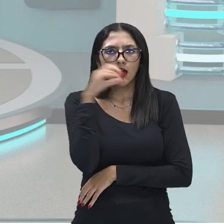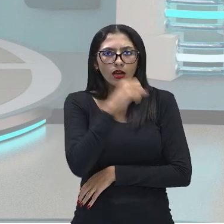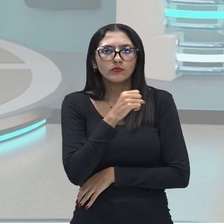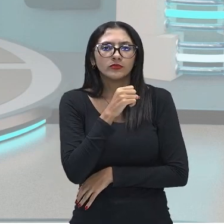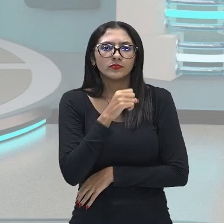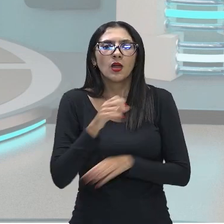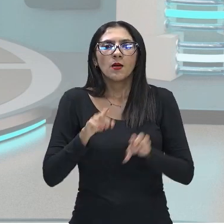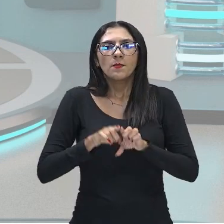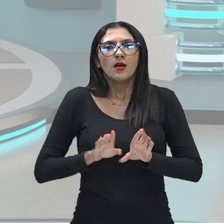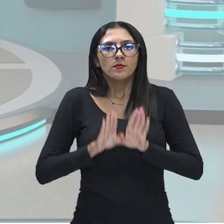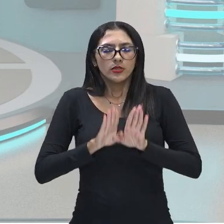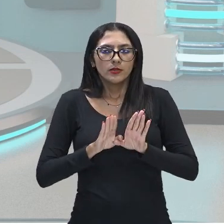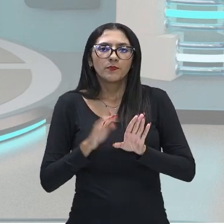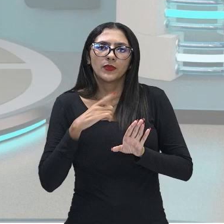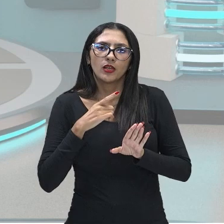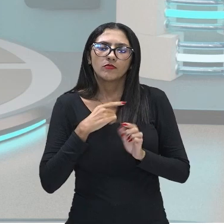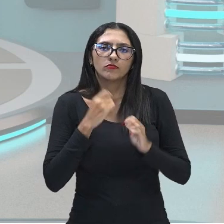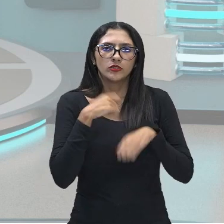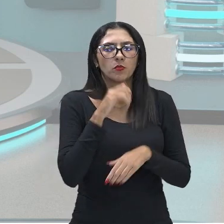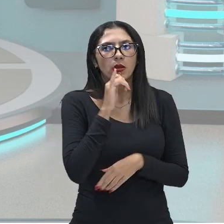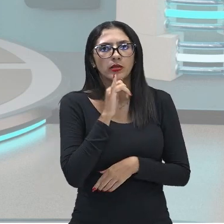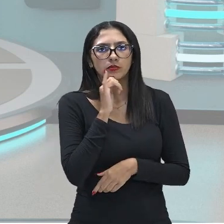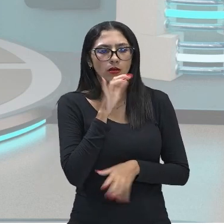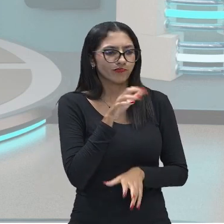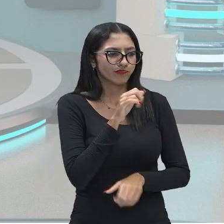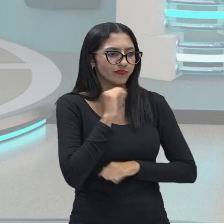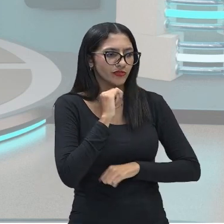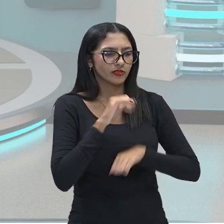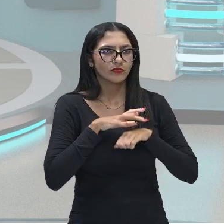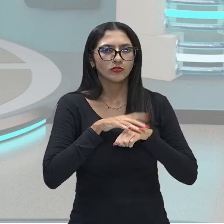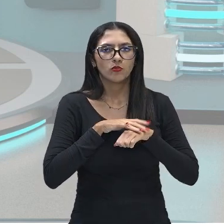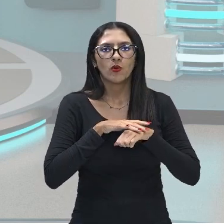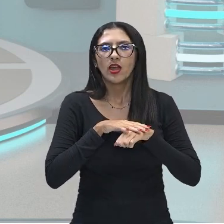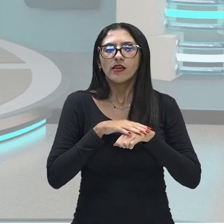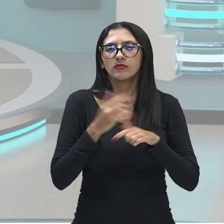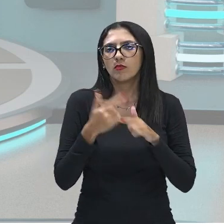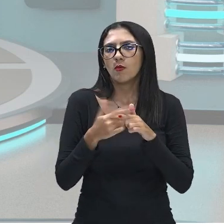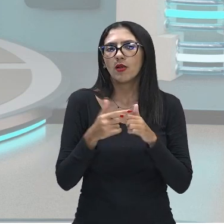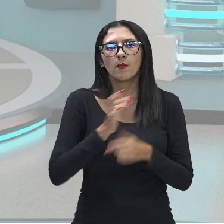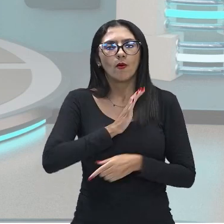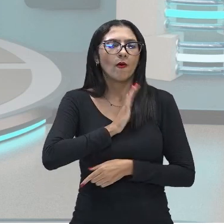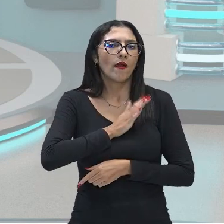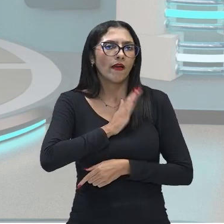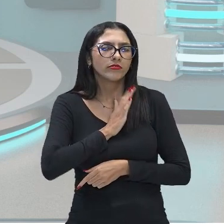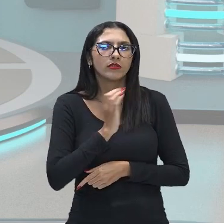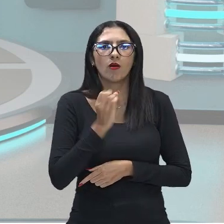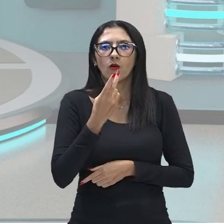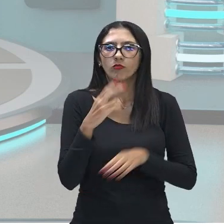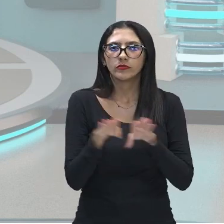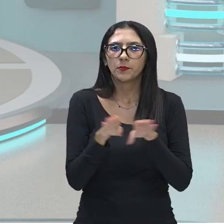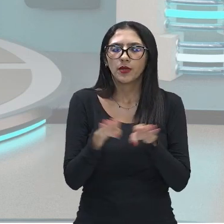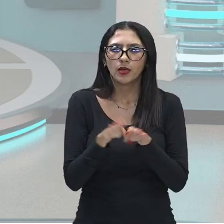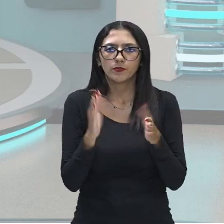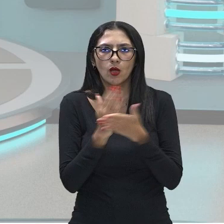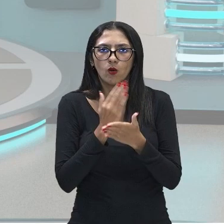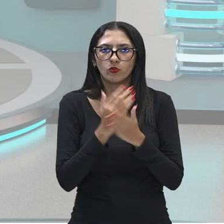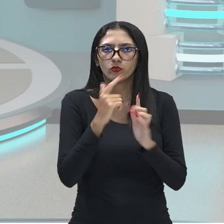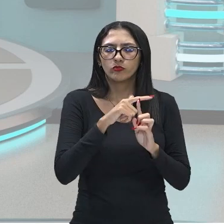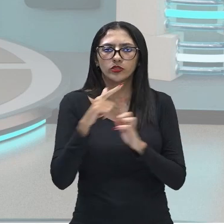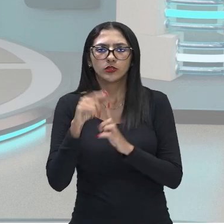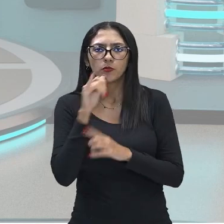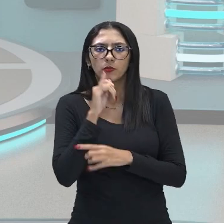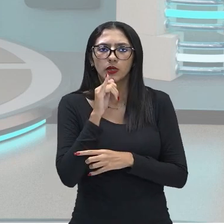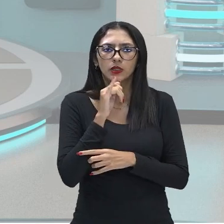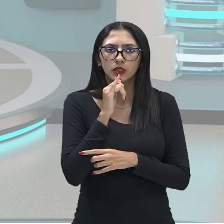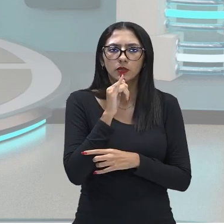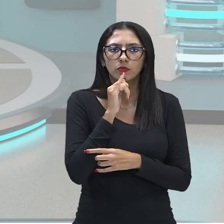eh adquirir aí uma doença relacionada ao coração ou as dislipidemias né Vocês já devem